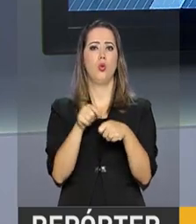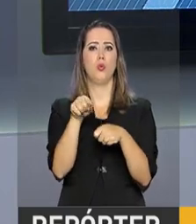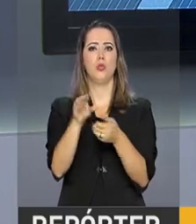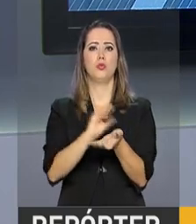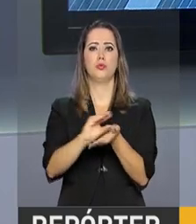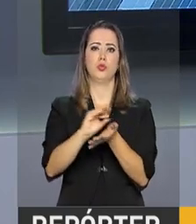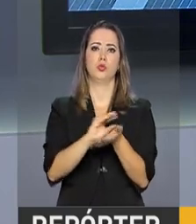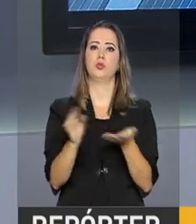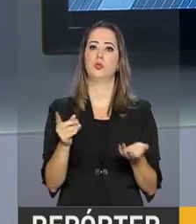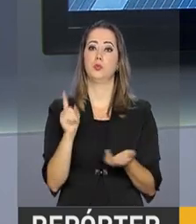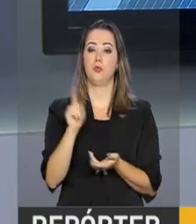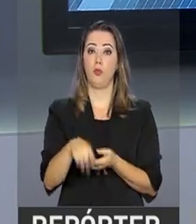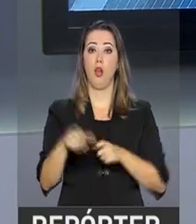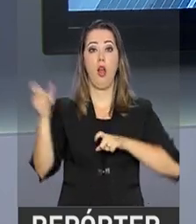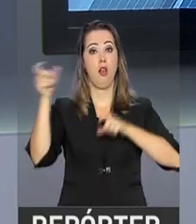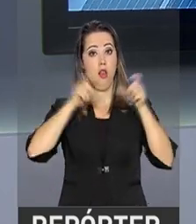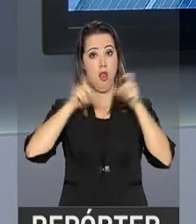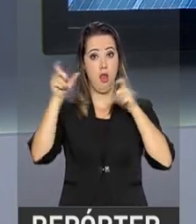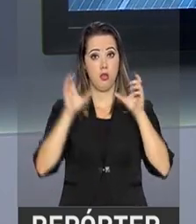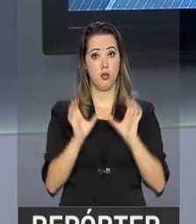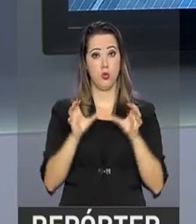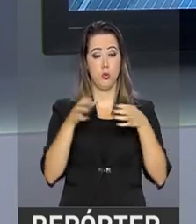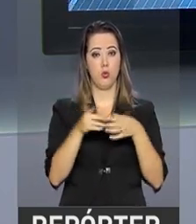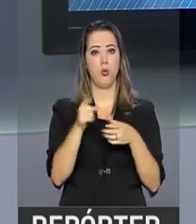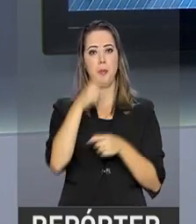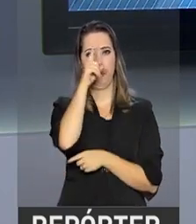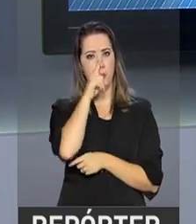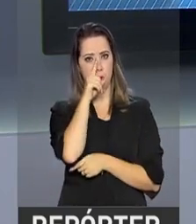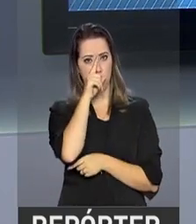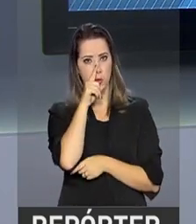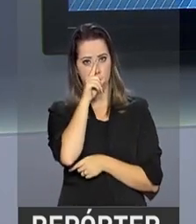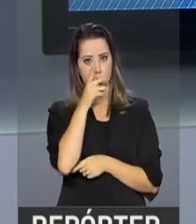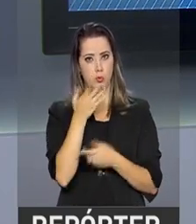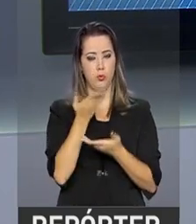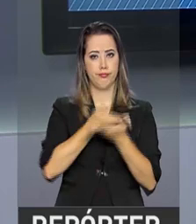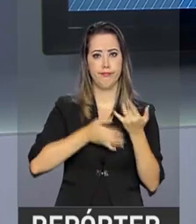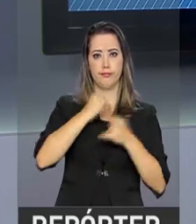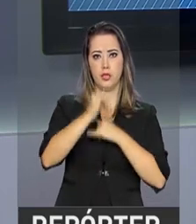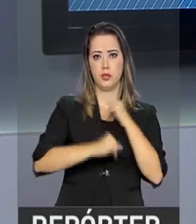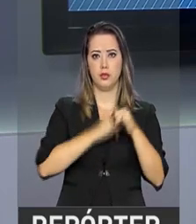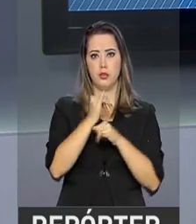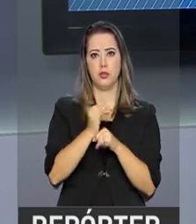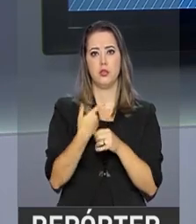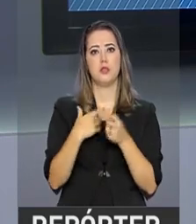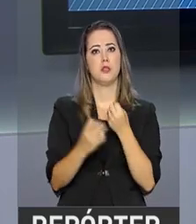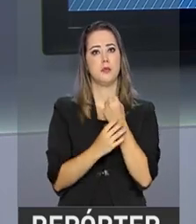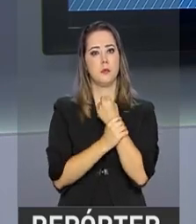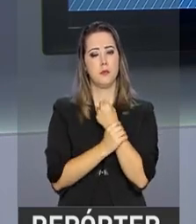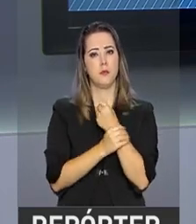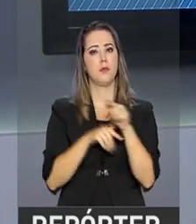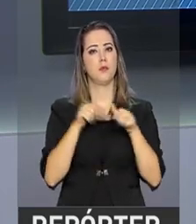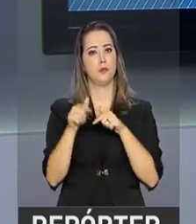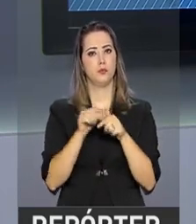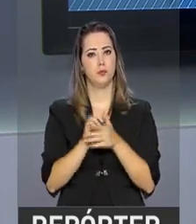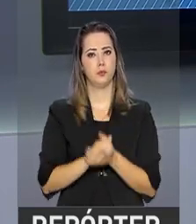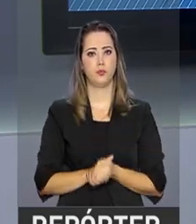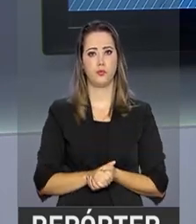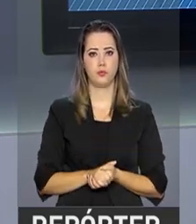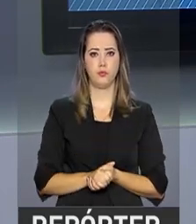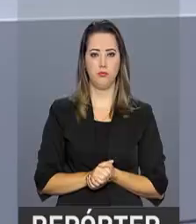investimentos entre os alertas da comissão estão os riscos associados às transações na internet incluindo a segurança das